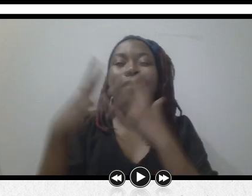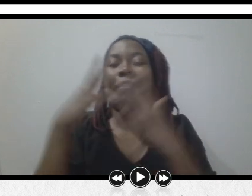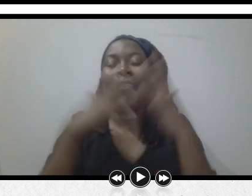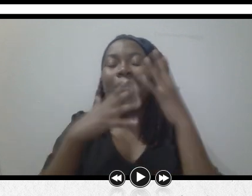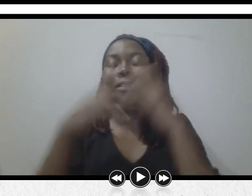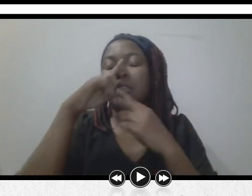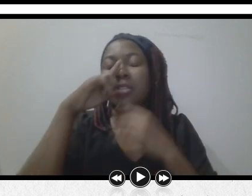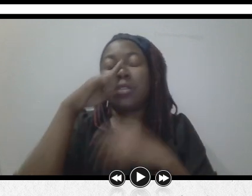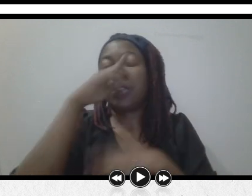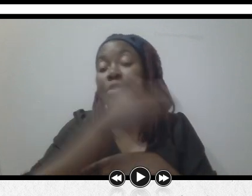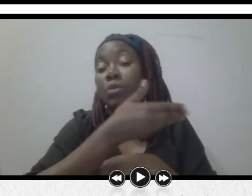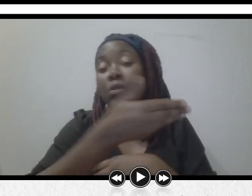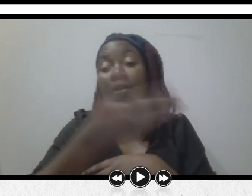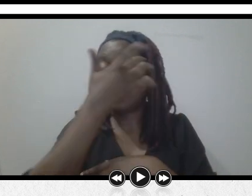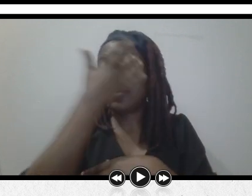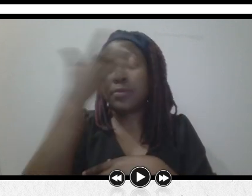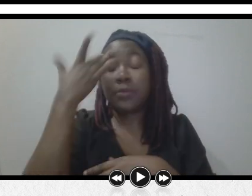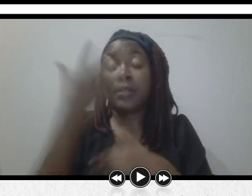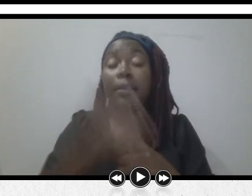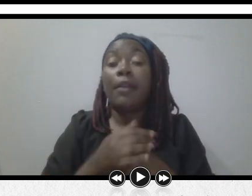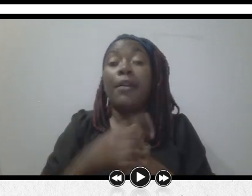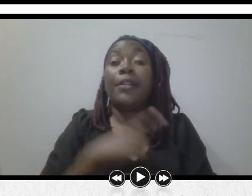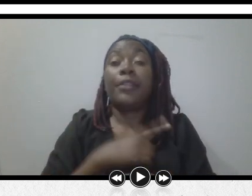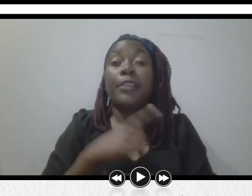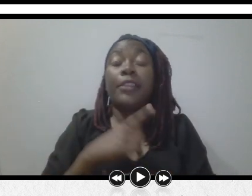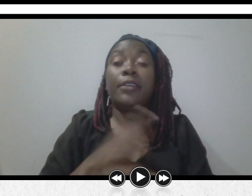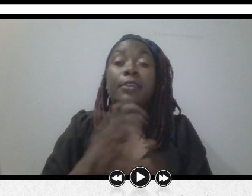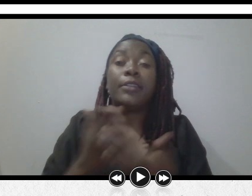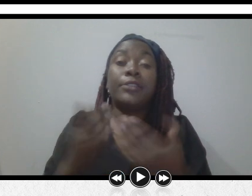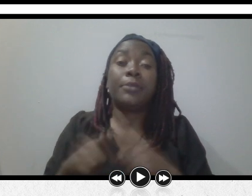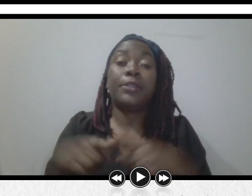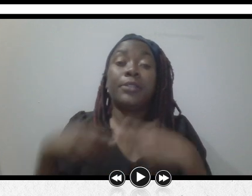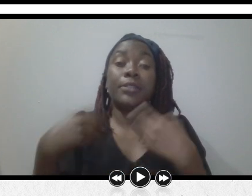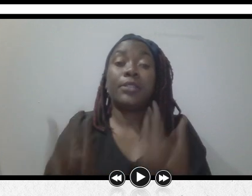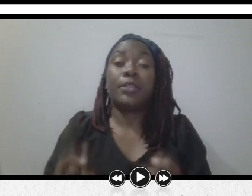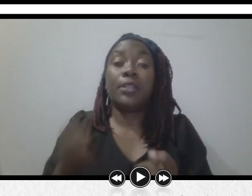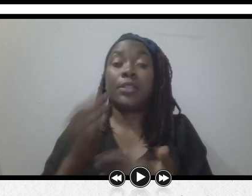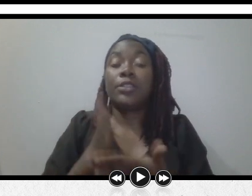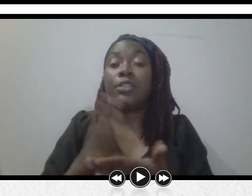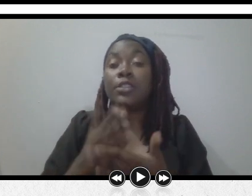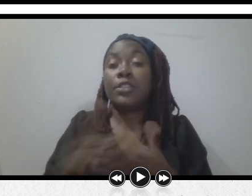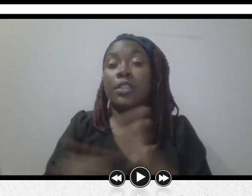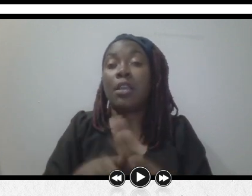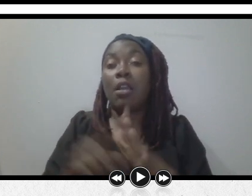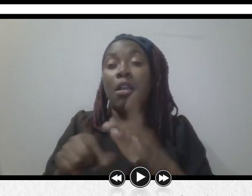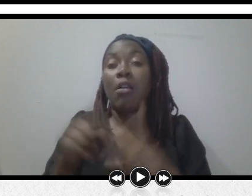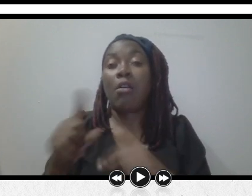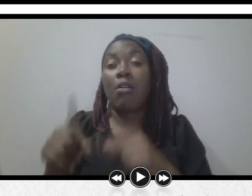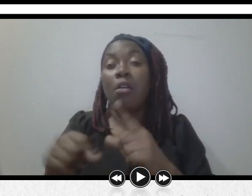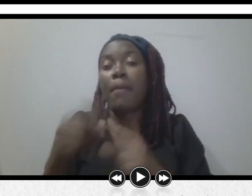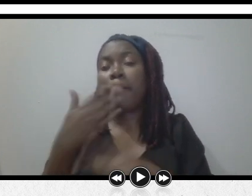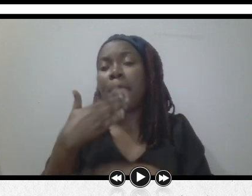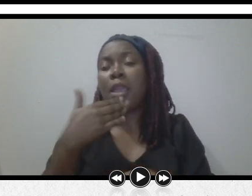nível, né, de insegurança, de insalubridade da instalação para essas pessoas. E temos aquelas também que recebem apenas resíduos